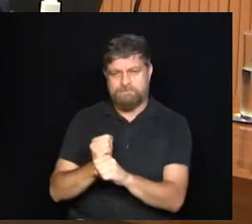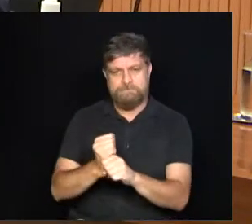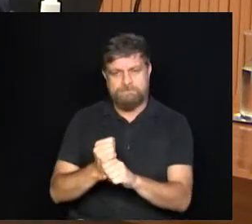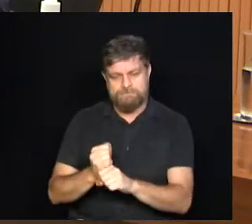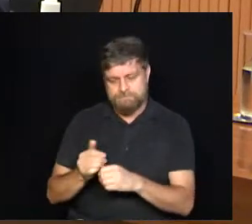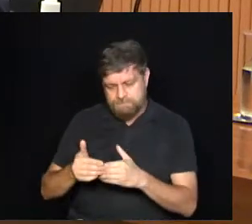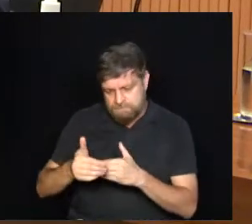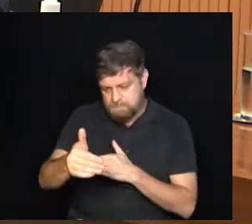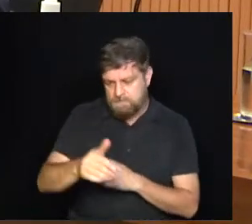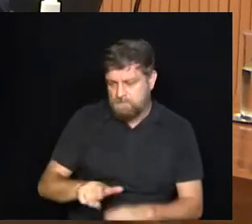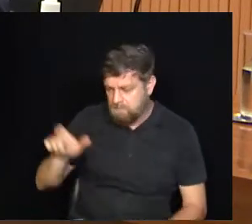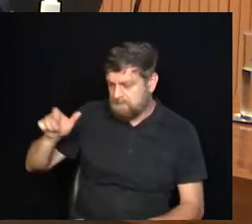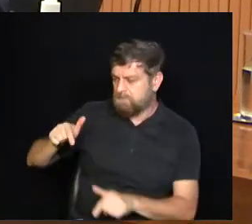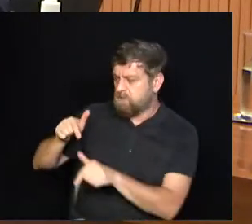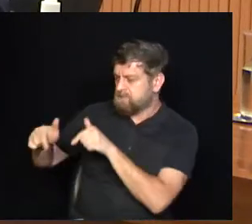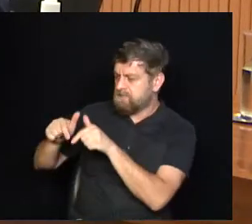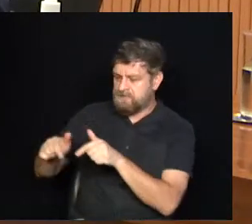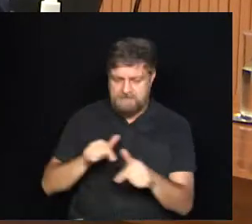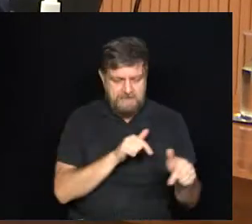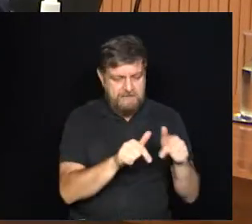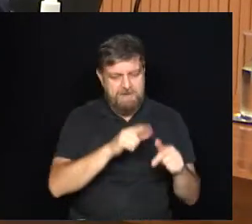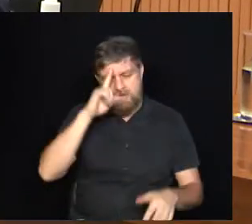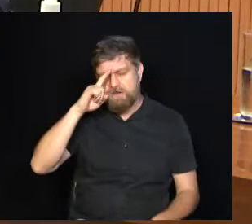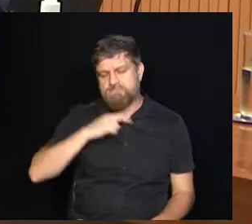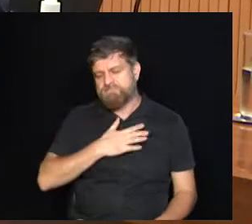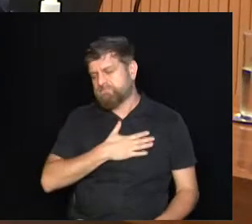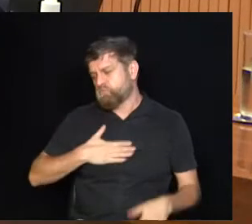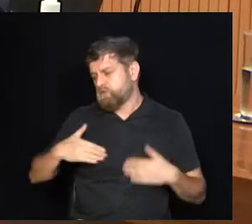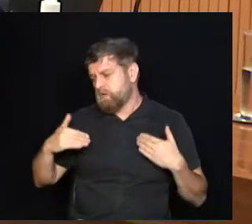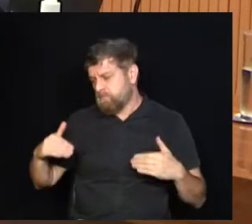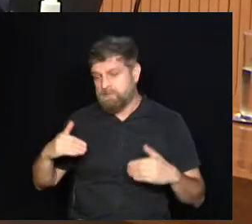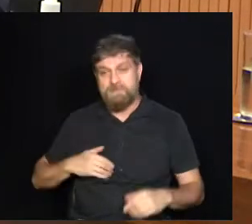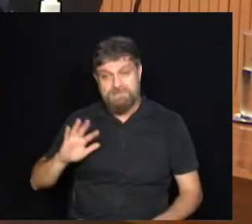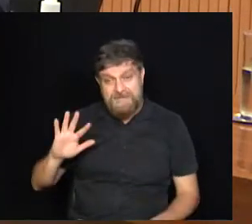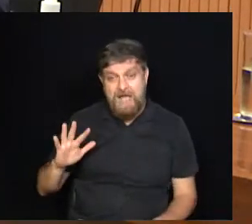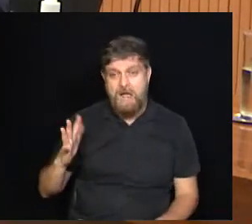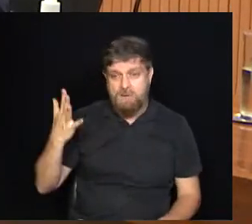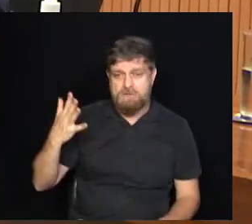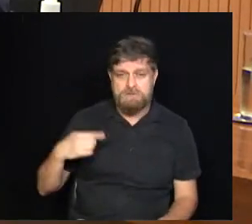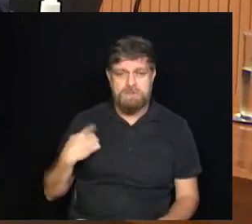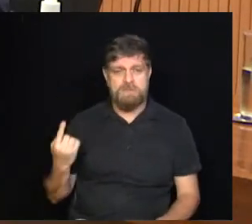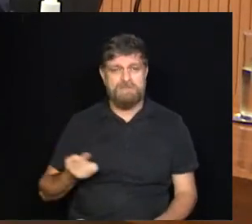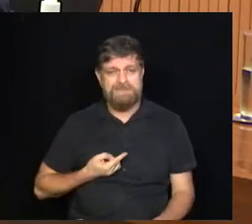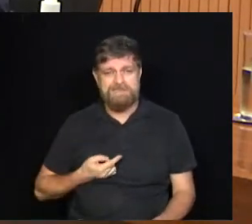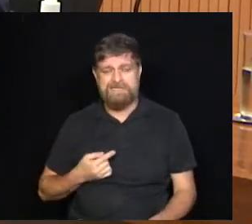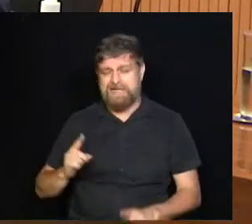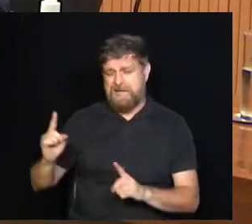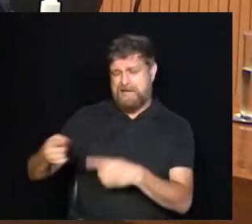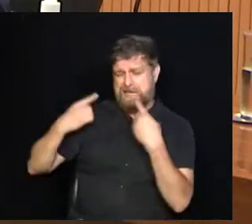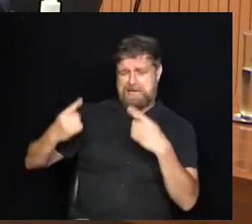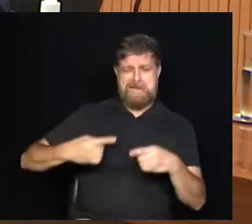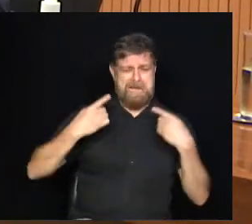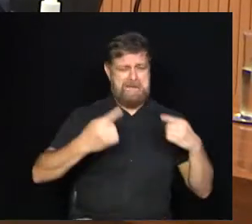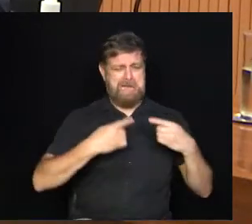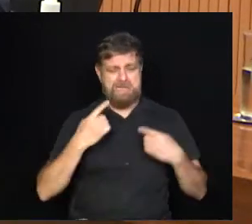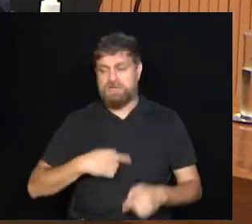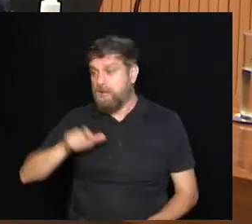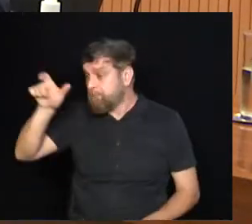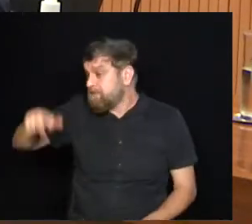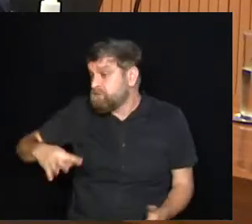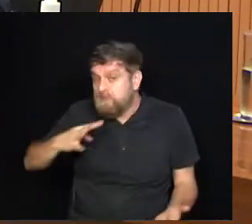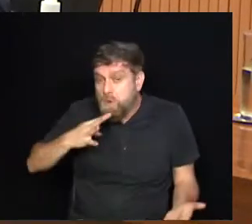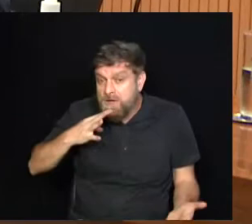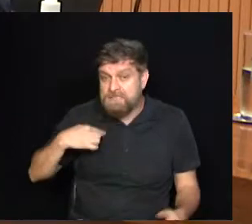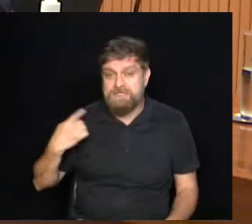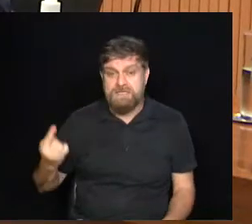que vocês possam trabalhar tranquilamente. Acho que isso que tem que acontecer. A gente escuta muitas críticas, as pessoas falam, não conhecem, e a gente